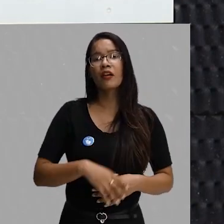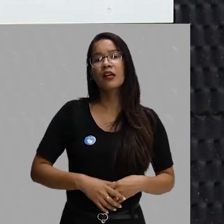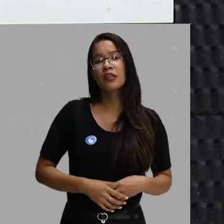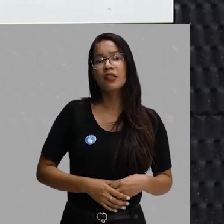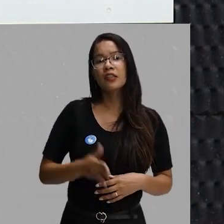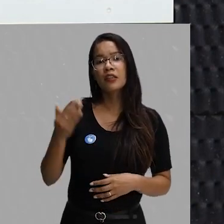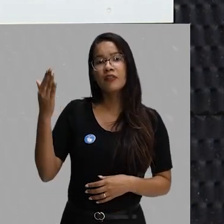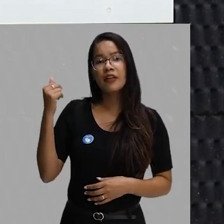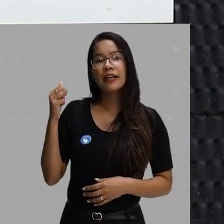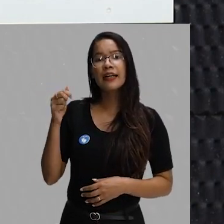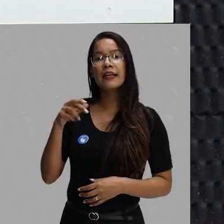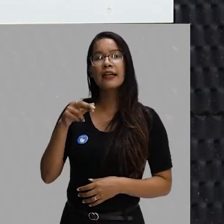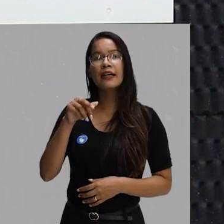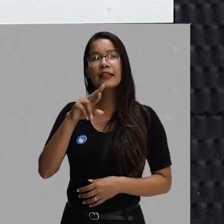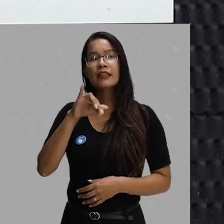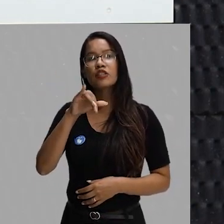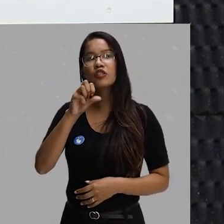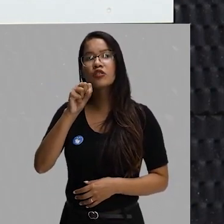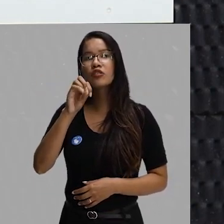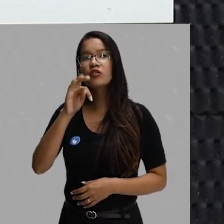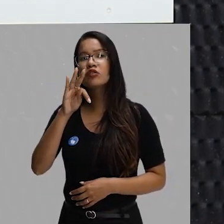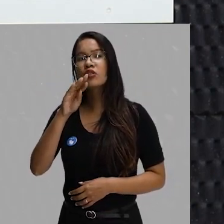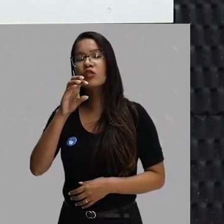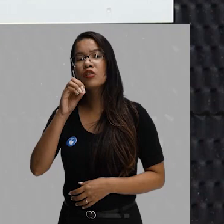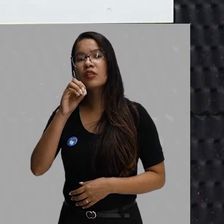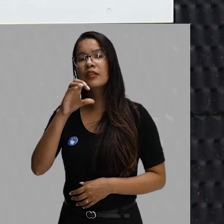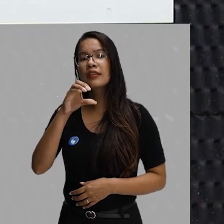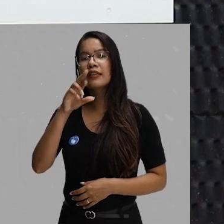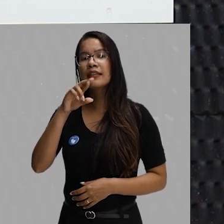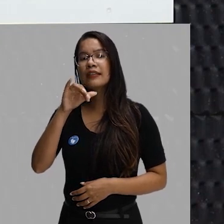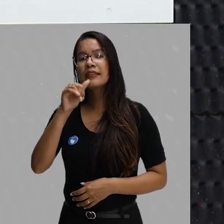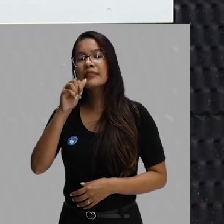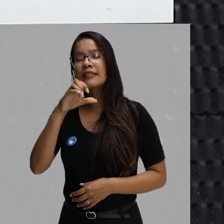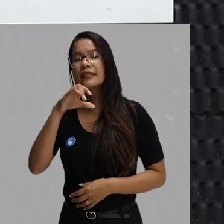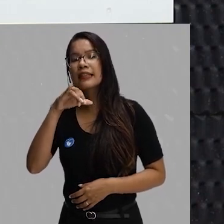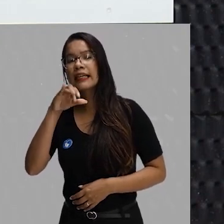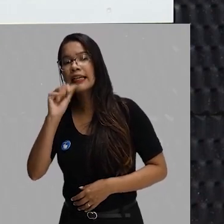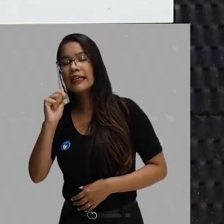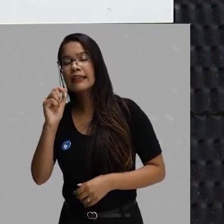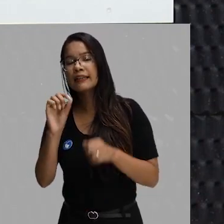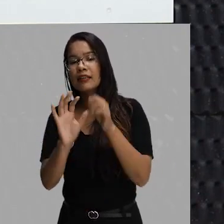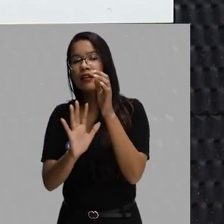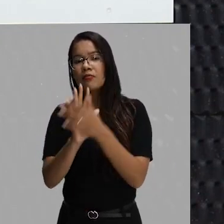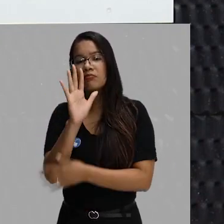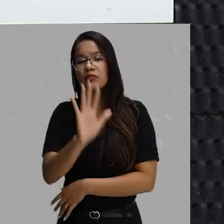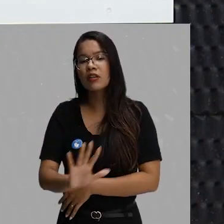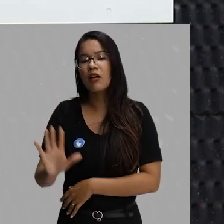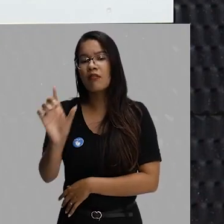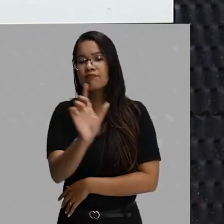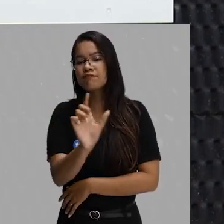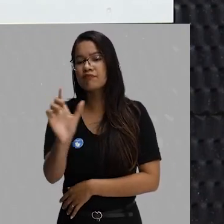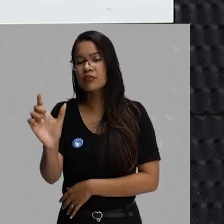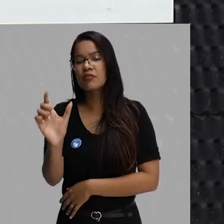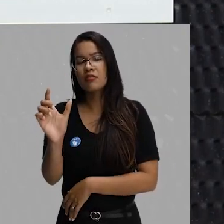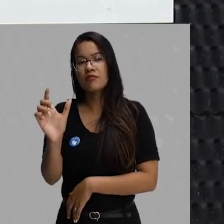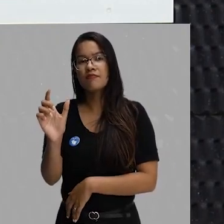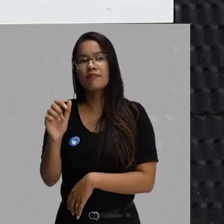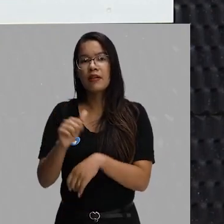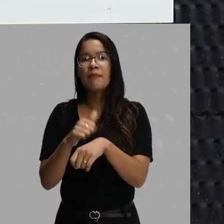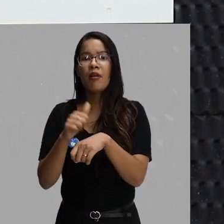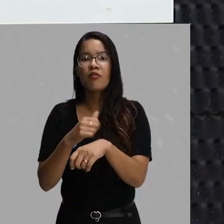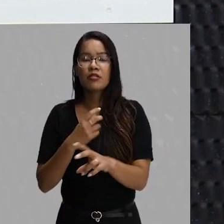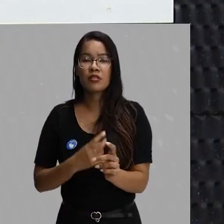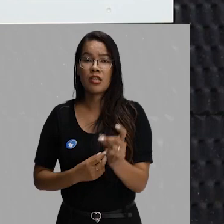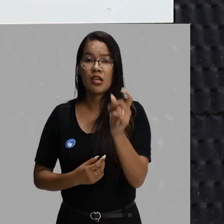velha aristocracia e até mesmo da nova aristocracia, formada ali por uma classe de plebeus enriquecidos. Então, esses